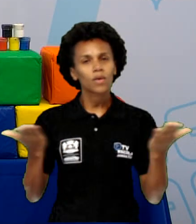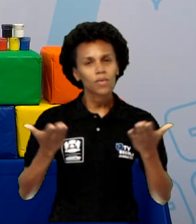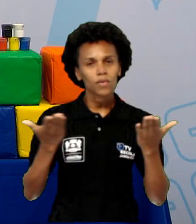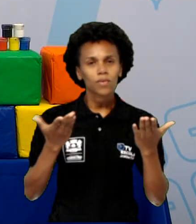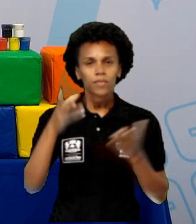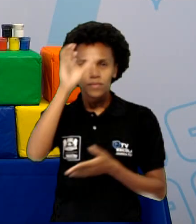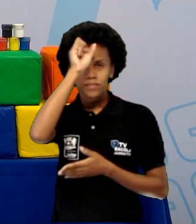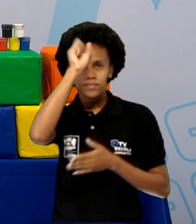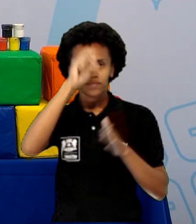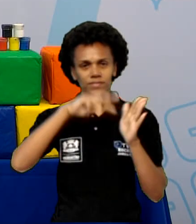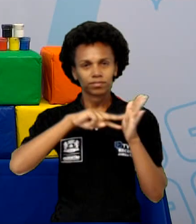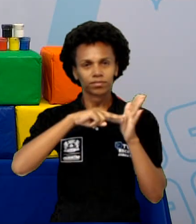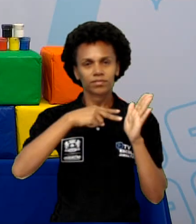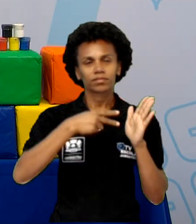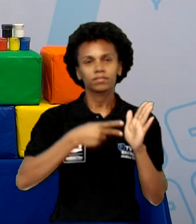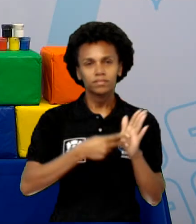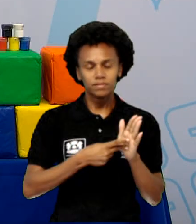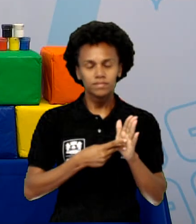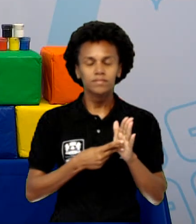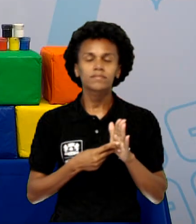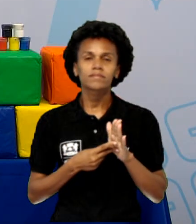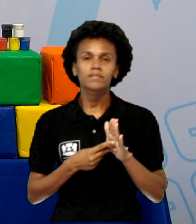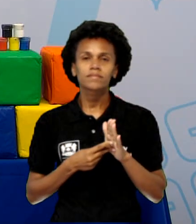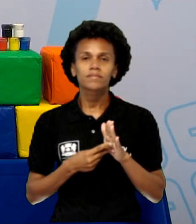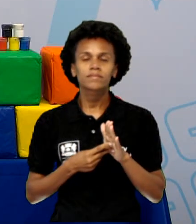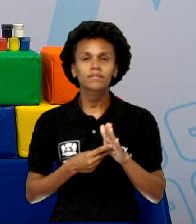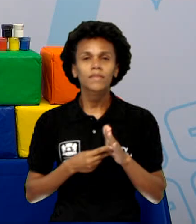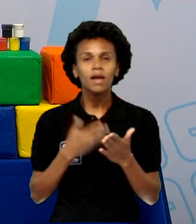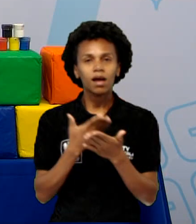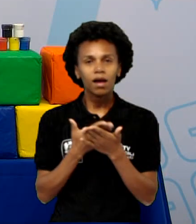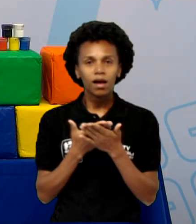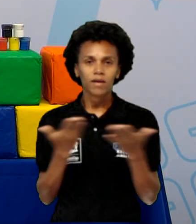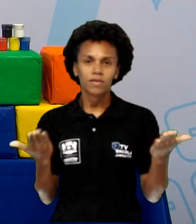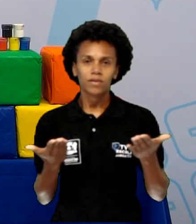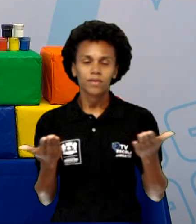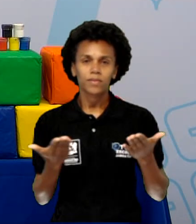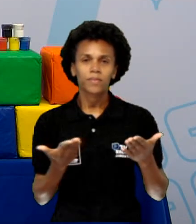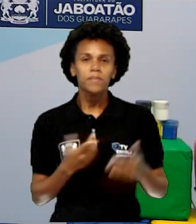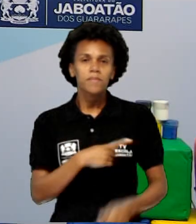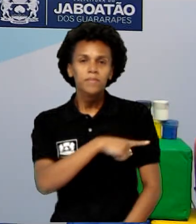aula de hoje vai para os estudantes do primeiro ao terceiro ano. Vamos começar?